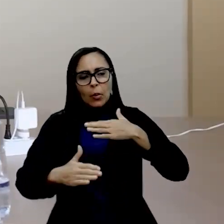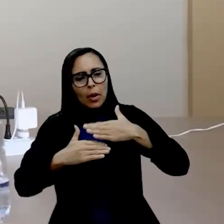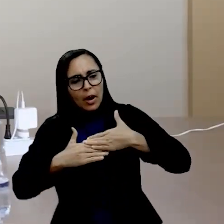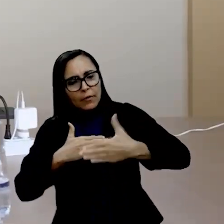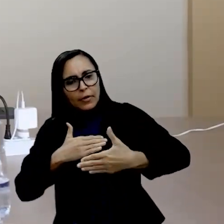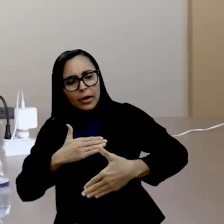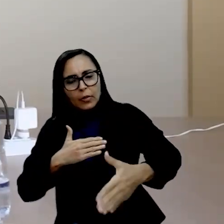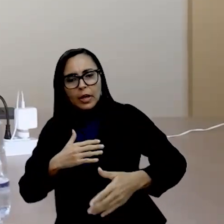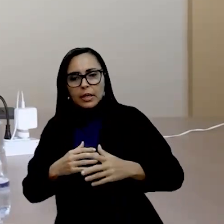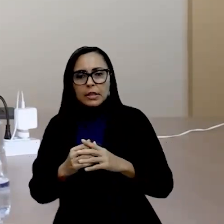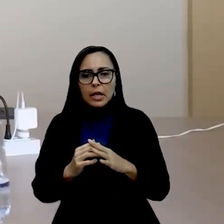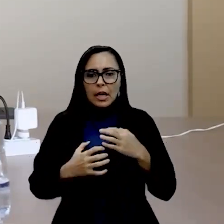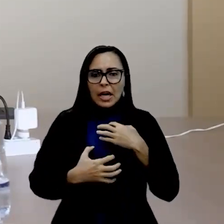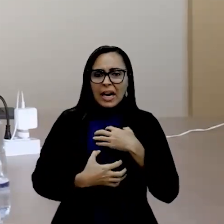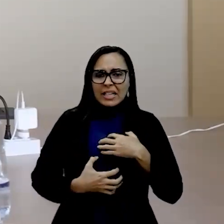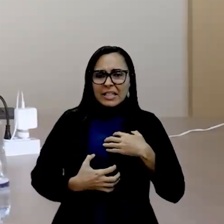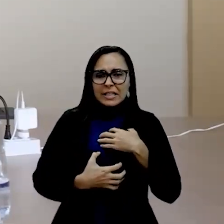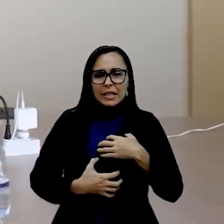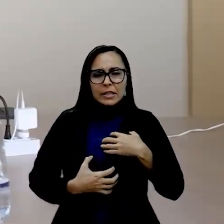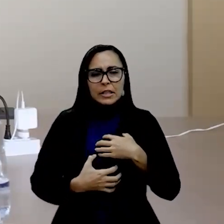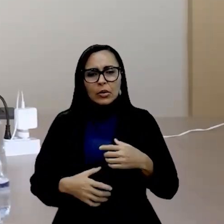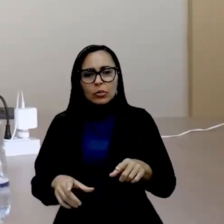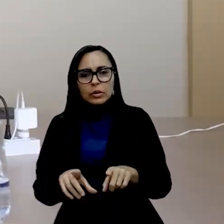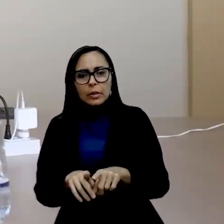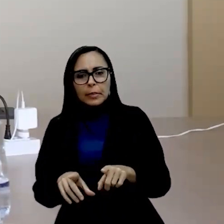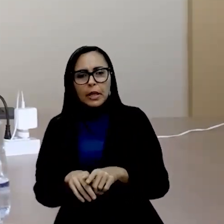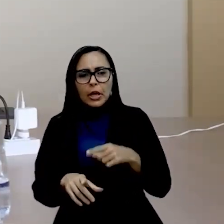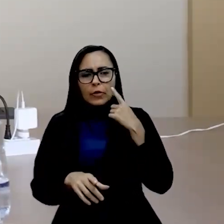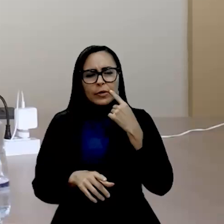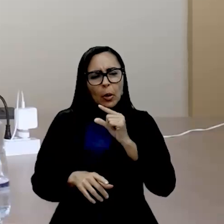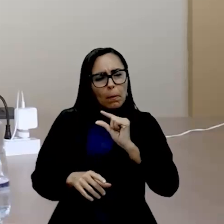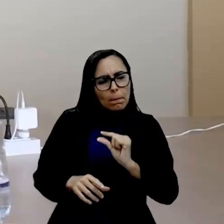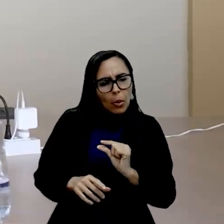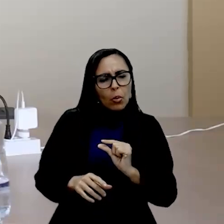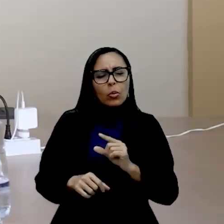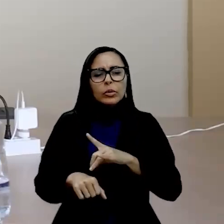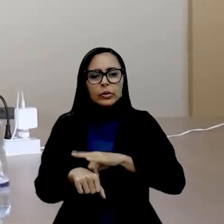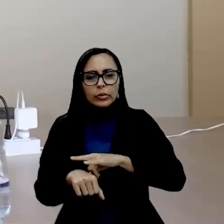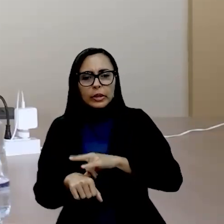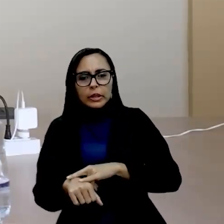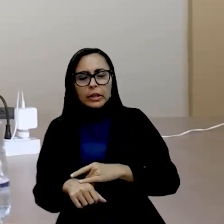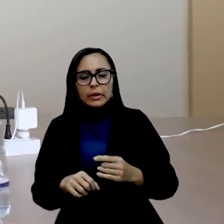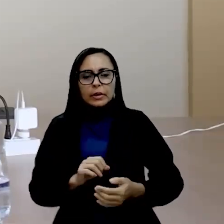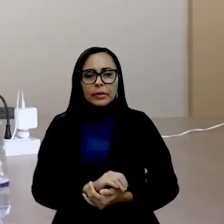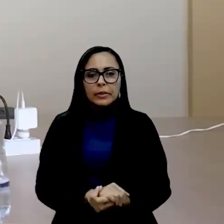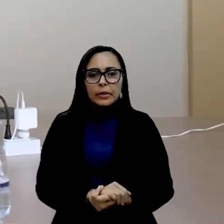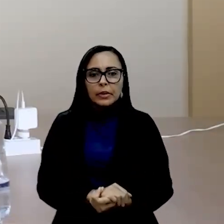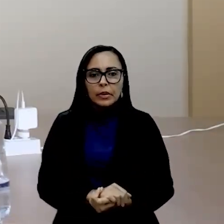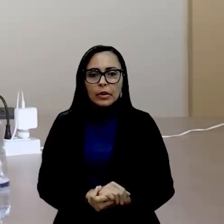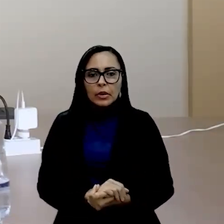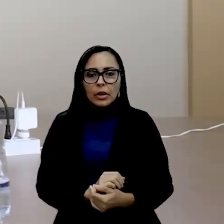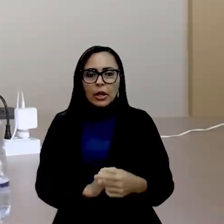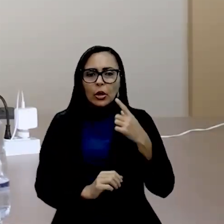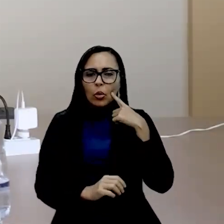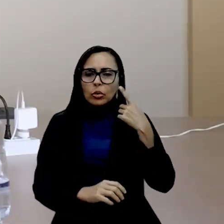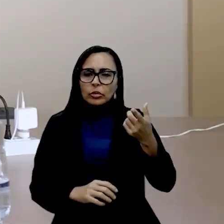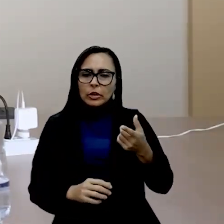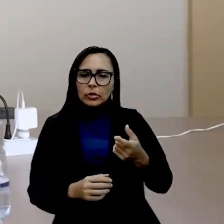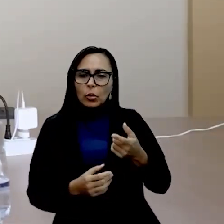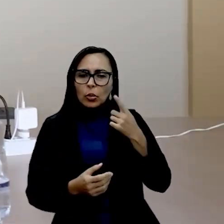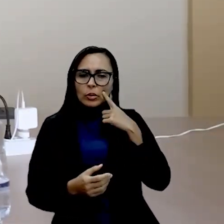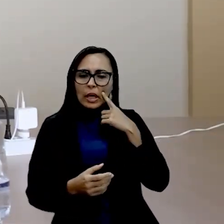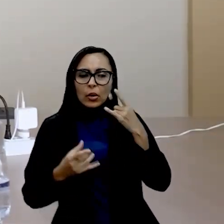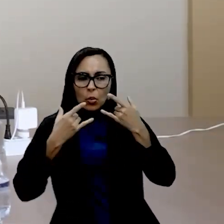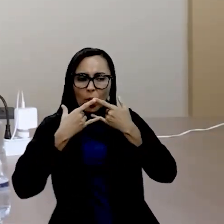aquela sensação que não urina completamente, está sempre ficando um pouco de resíduo urinário, e o gotejamento, aquele velho último pinga na cueca, né?